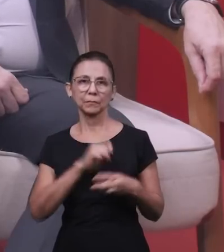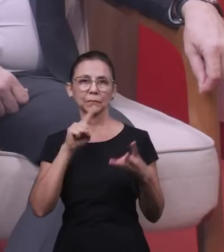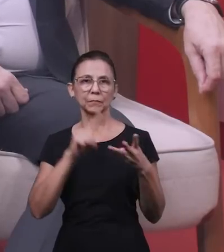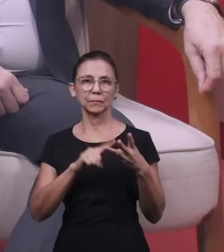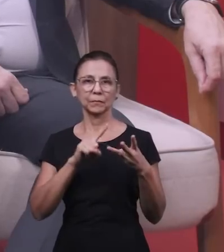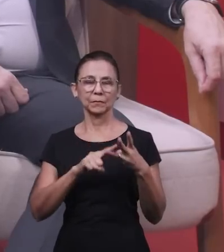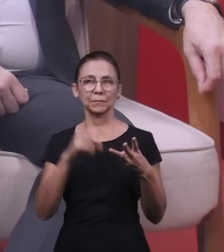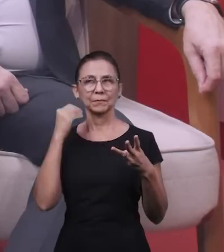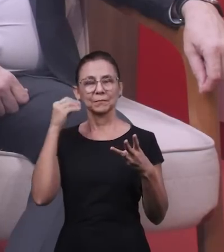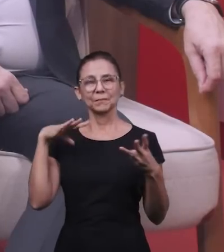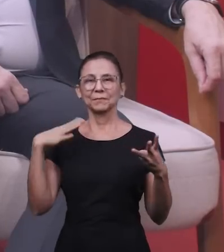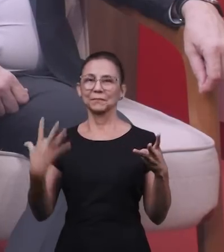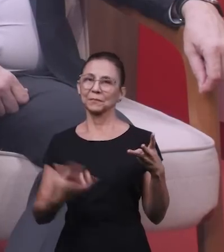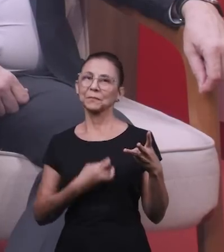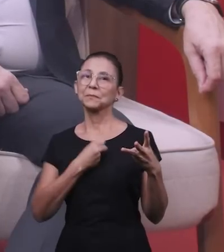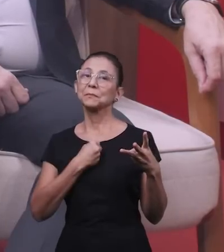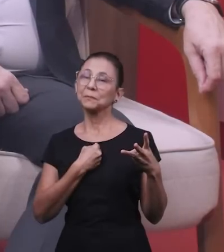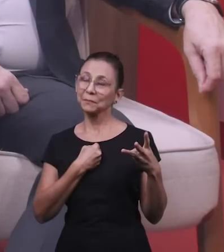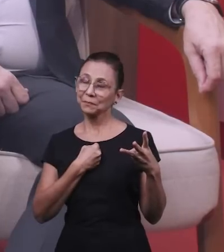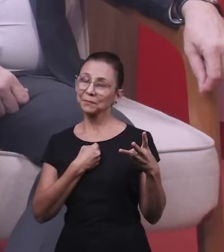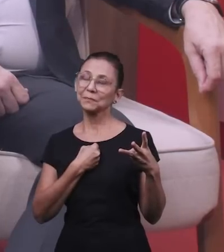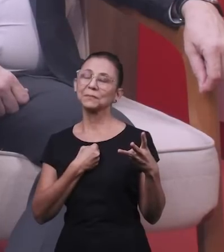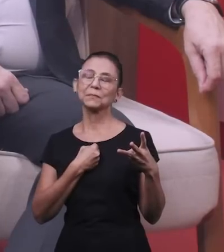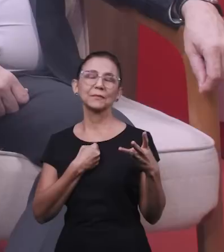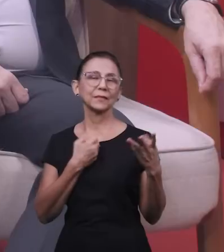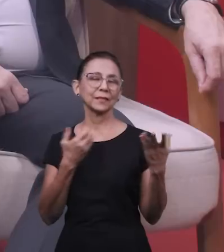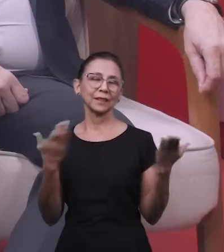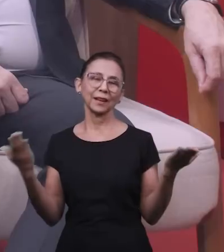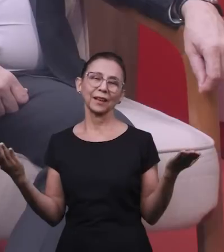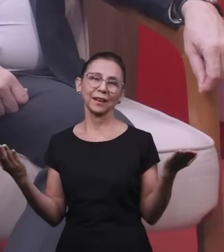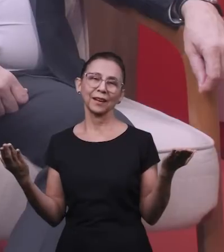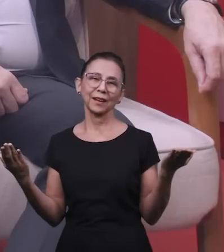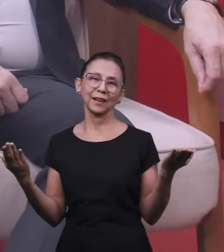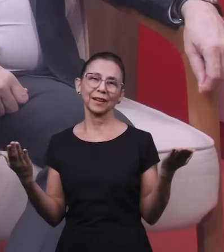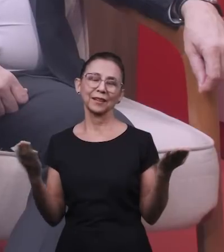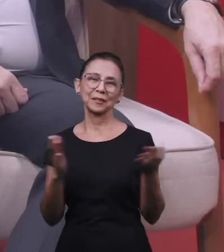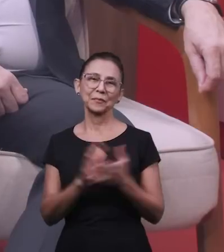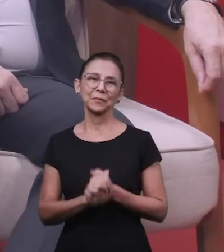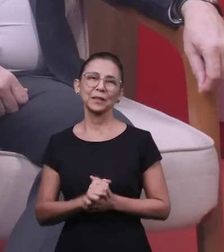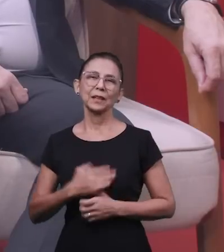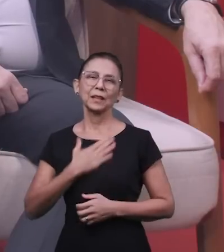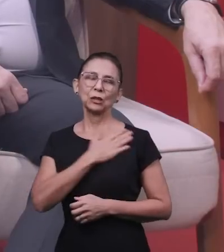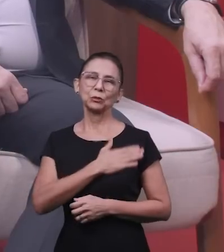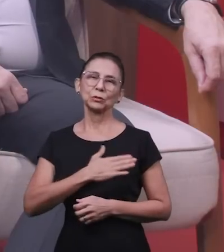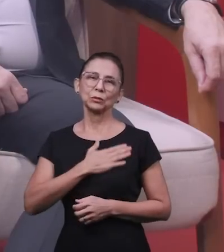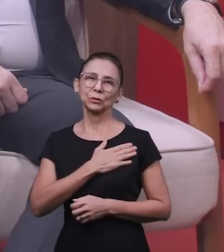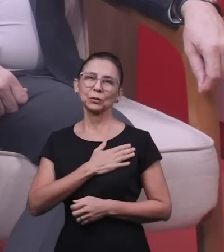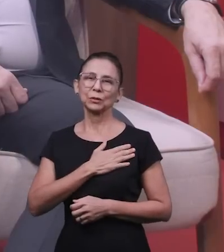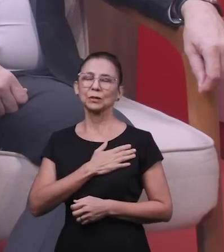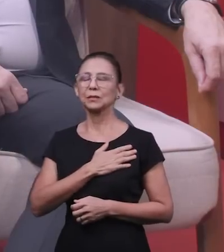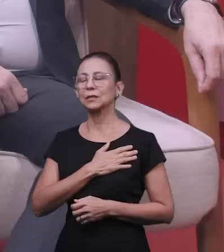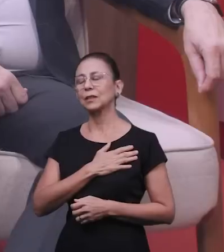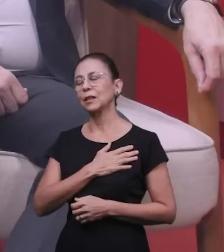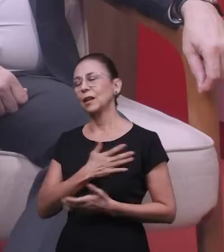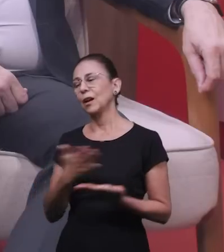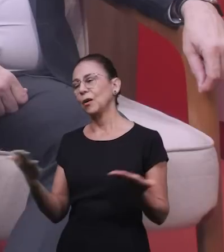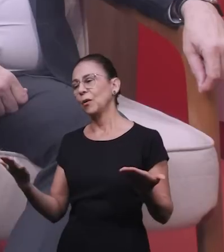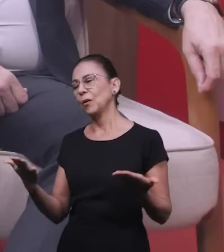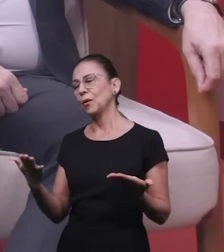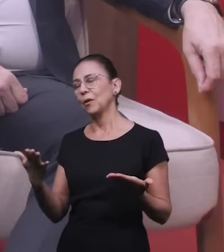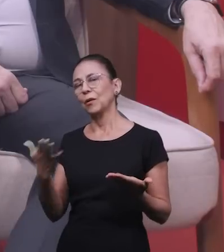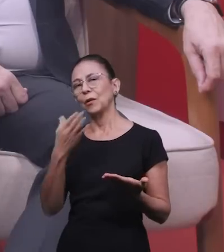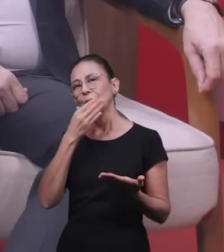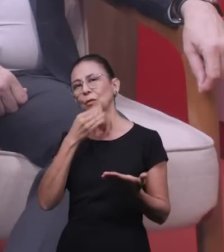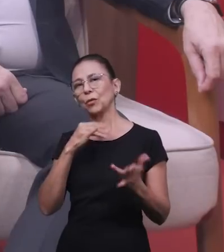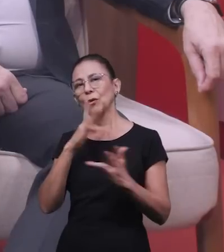a experiência da salvação. Eis que és gentil e agradável, ó amado meu. Então ela está dizendo o